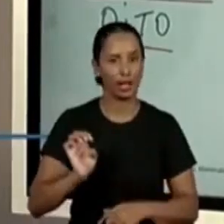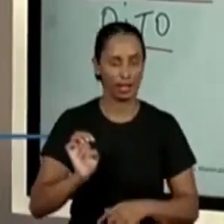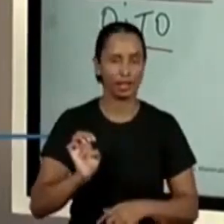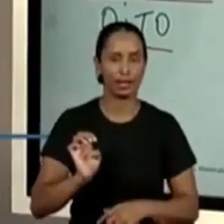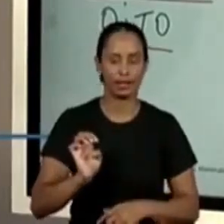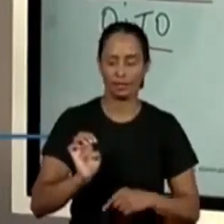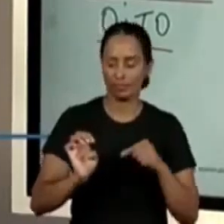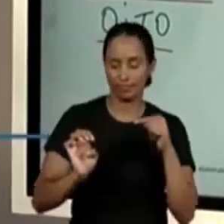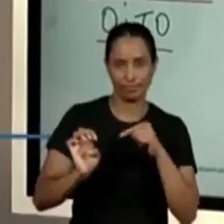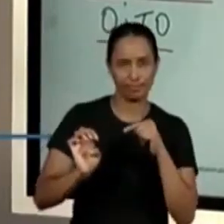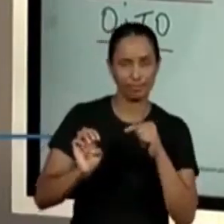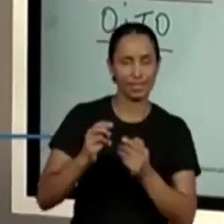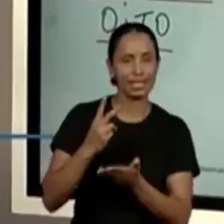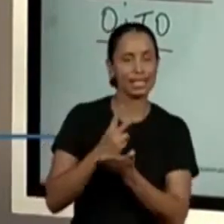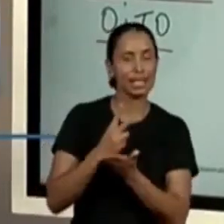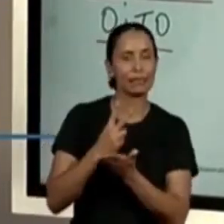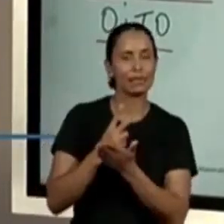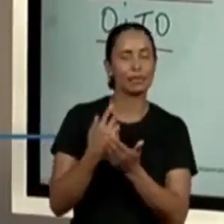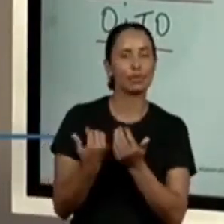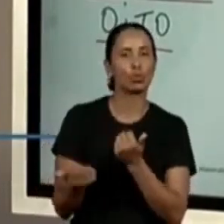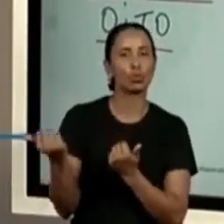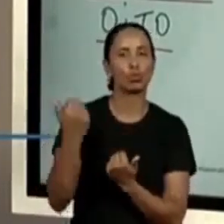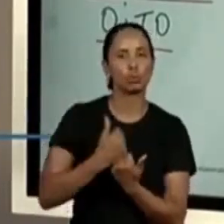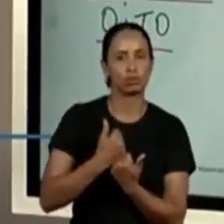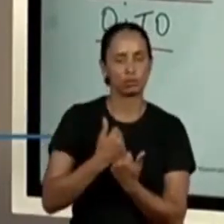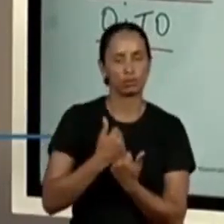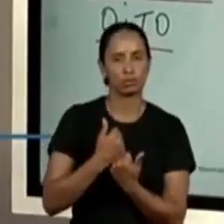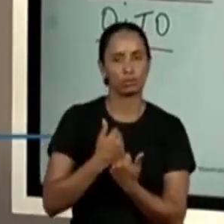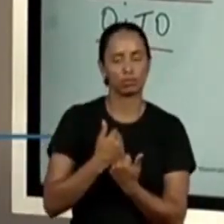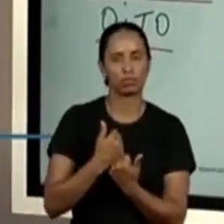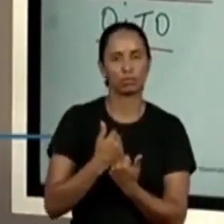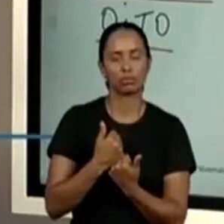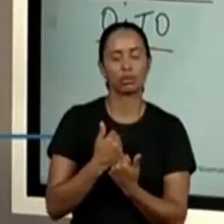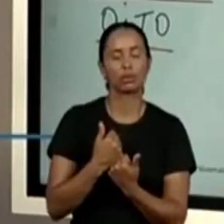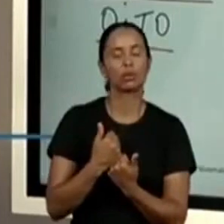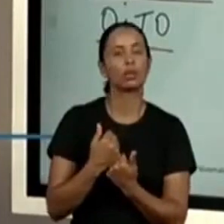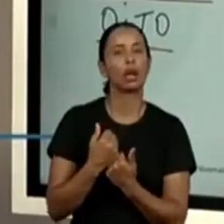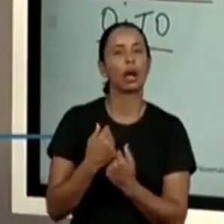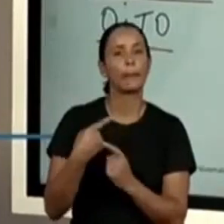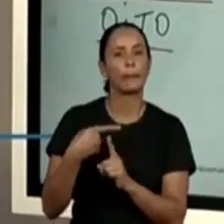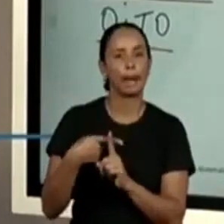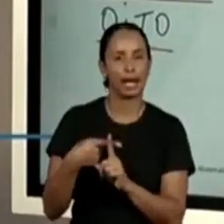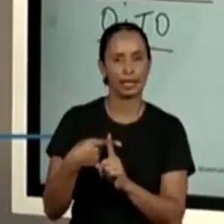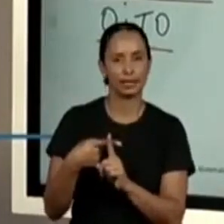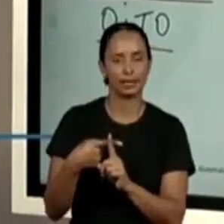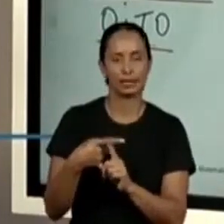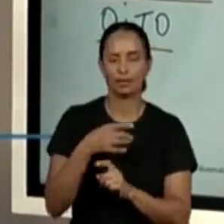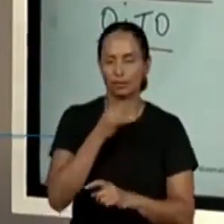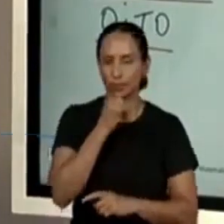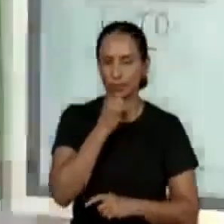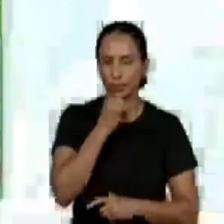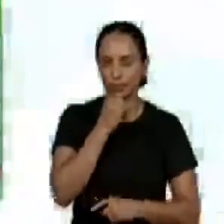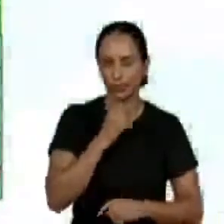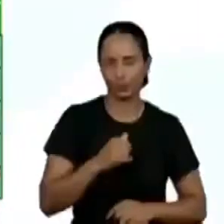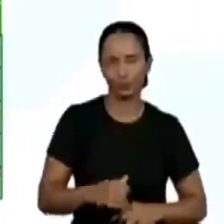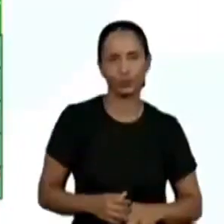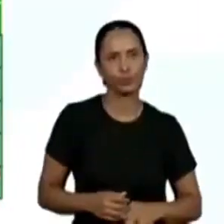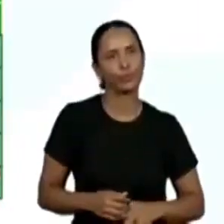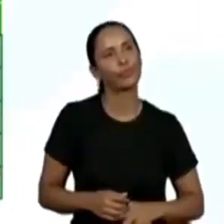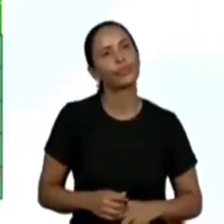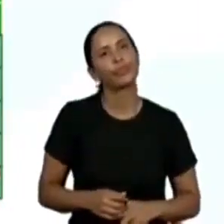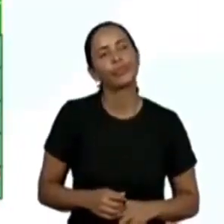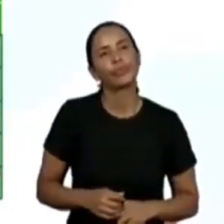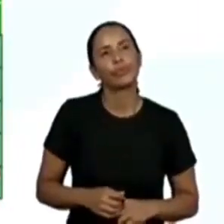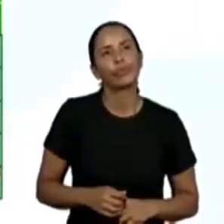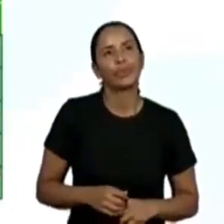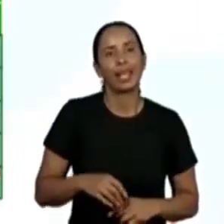que eu utilizo ele nesse formato, vocês estão somando esses valores. Vamos ver que o e aparece, ó, olha na tela. Na tela